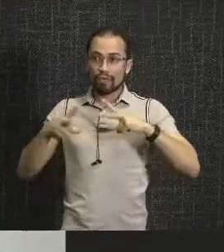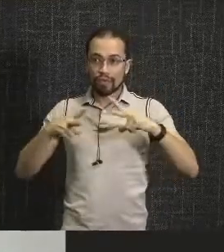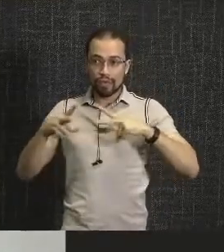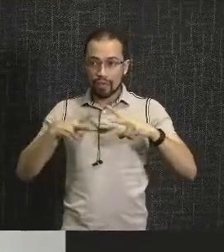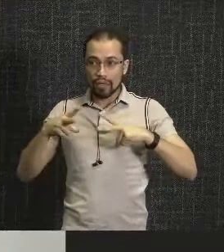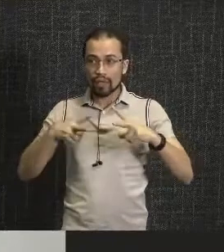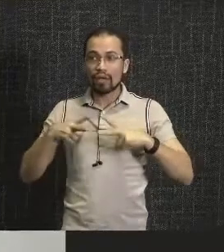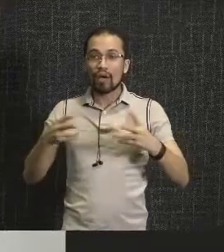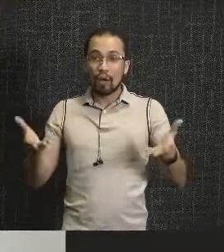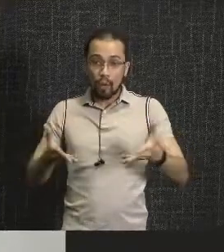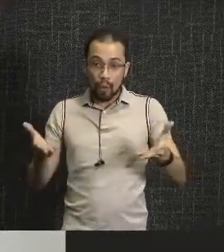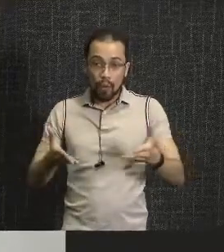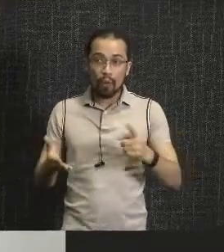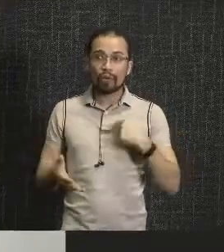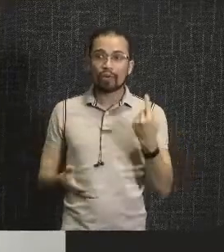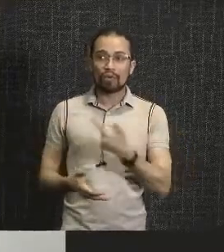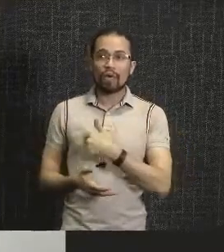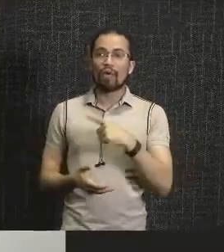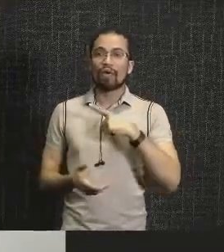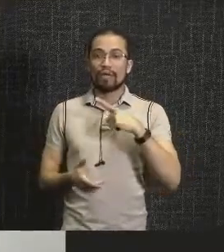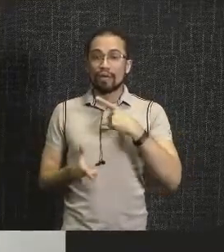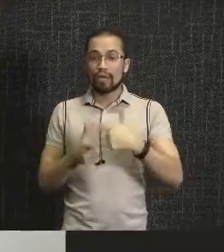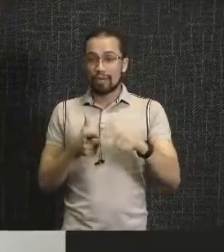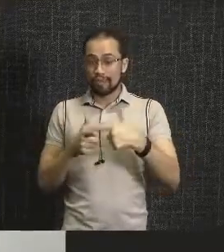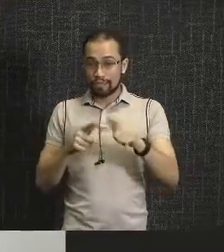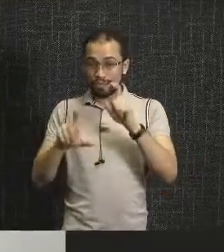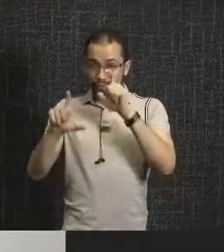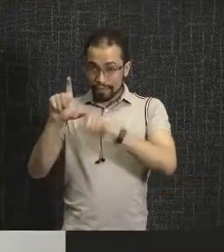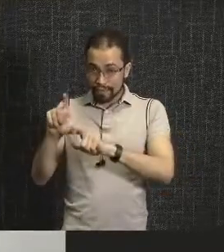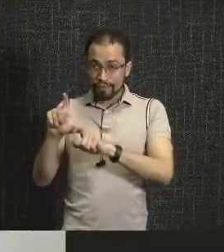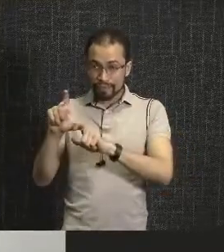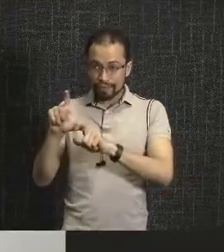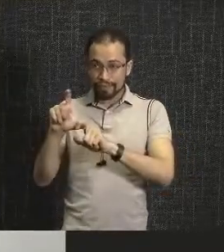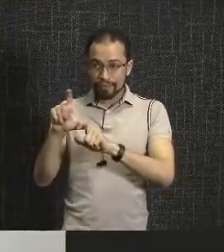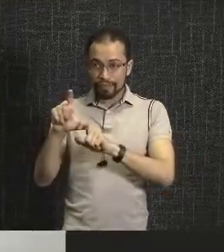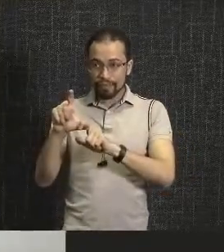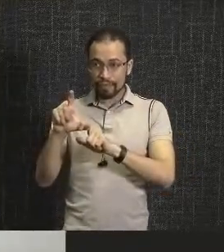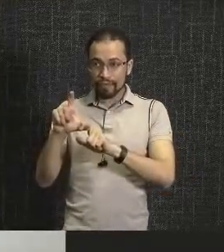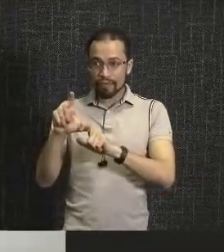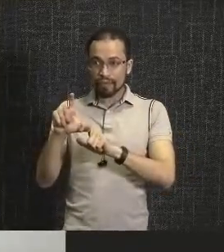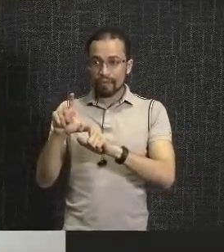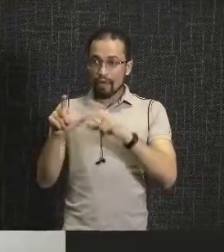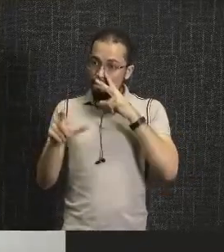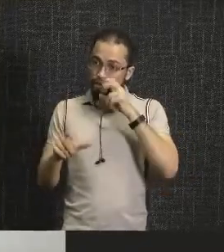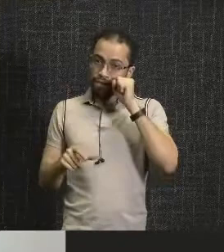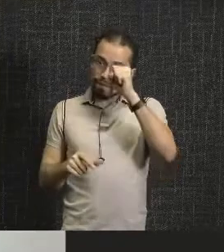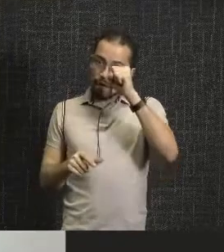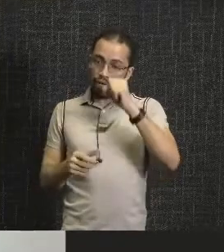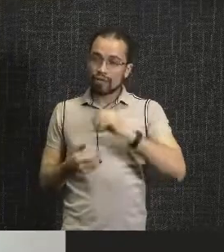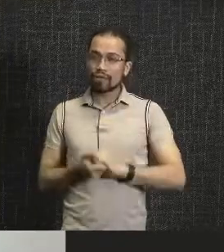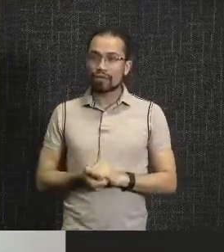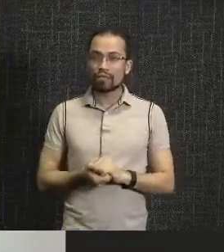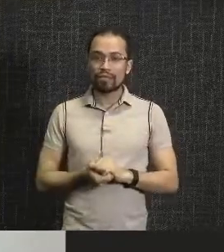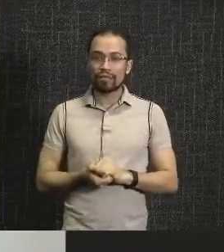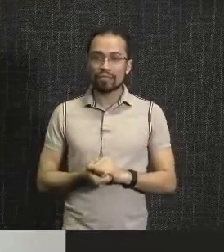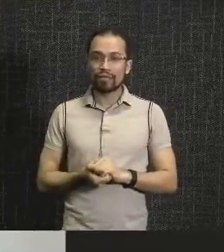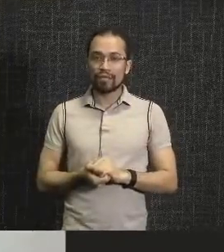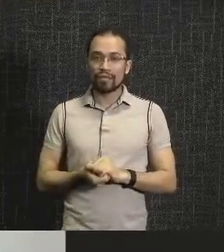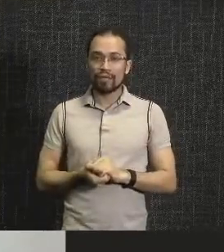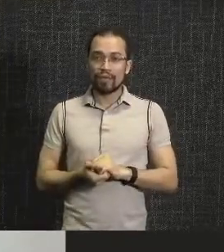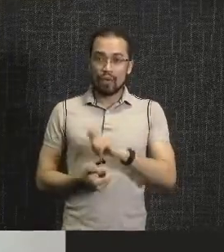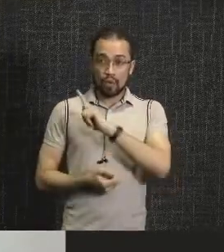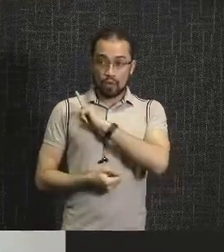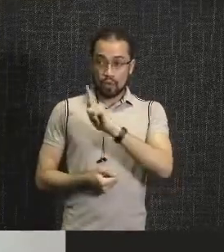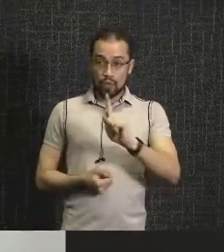num nível de endividamento bastante elevado. Tá? O governo